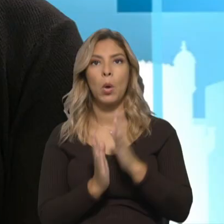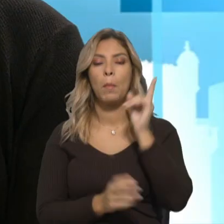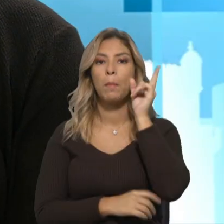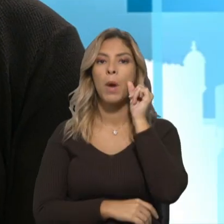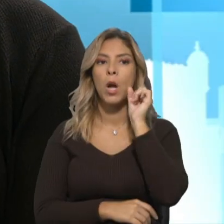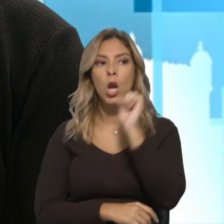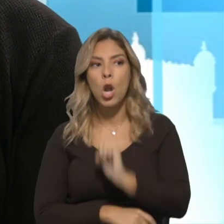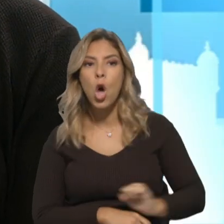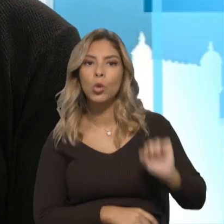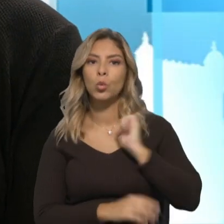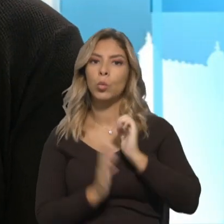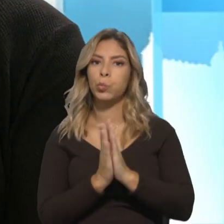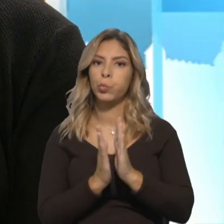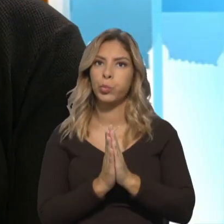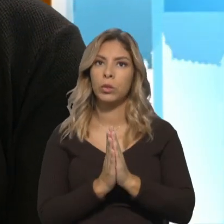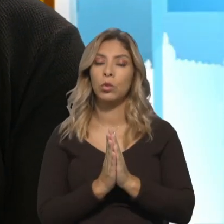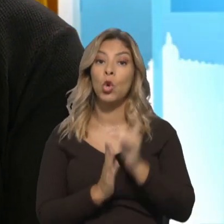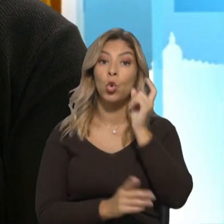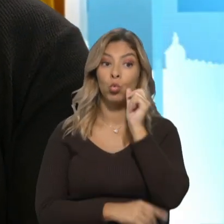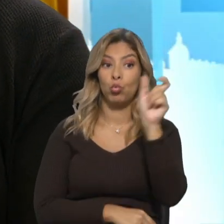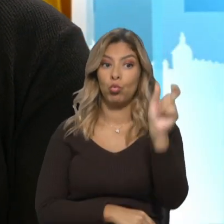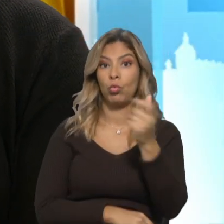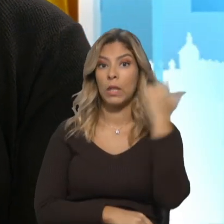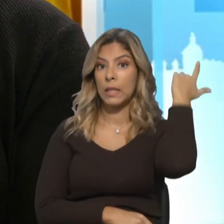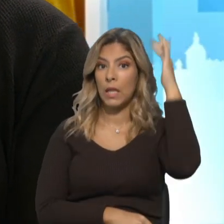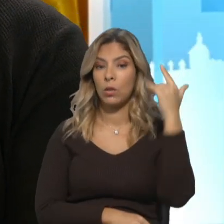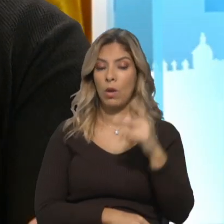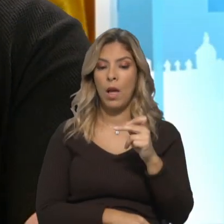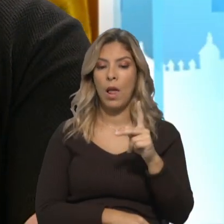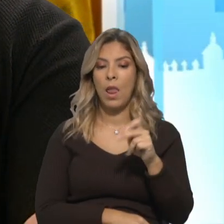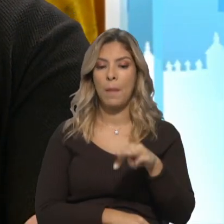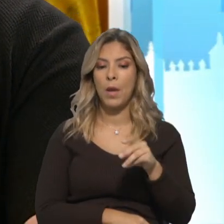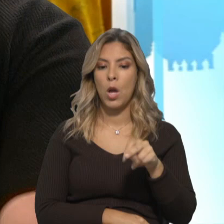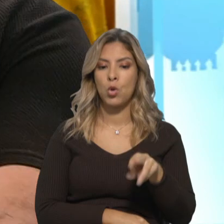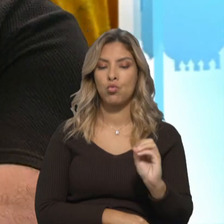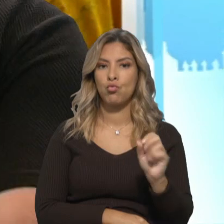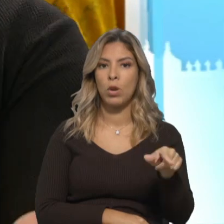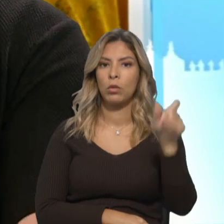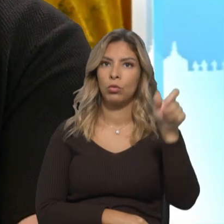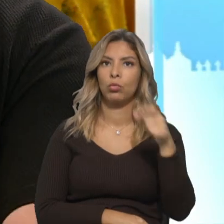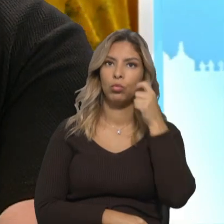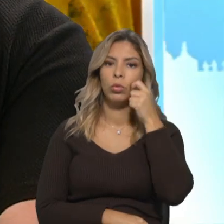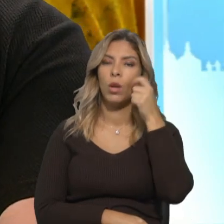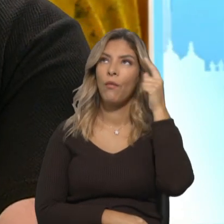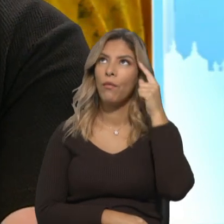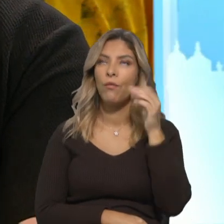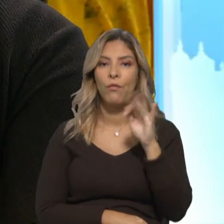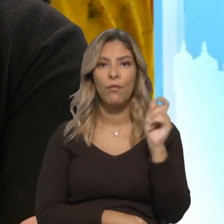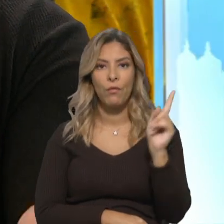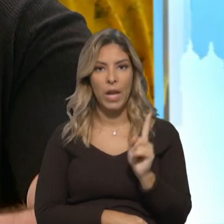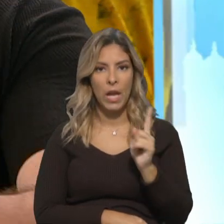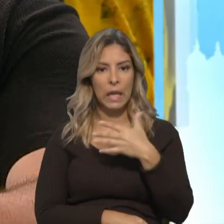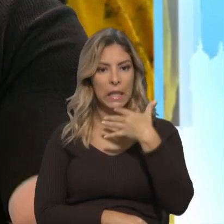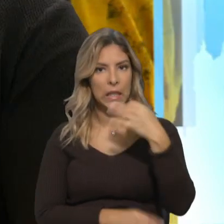humanidade. E o alamano teve sempre esta intuição de que a fé é para a humanidade, a fé de Cristo e a fé em